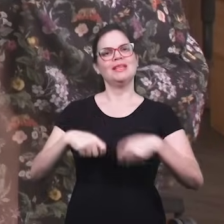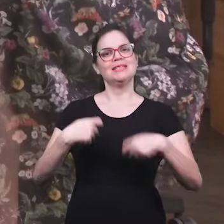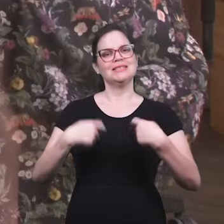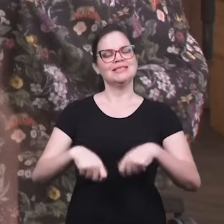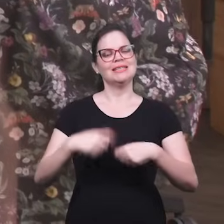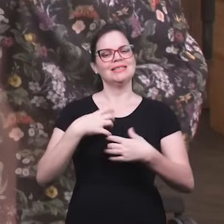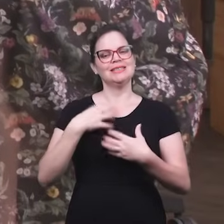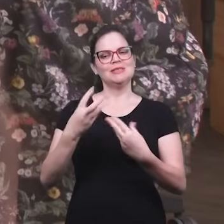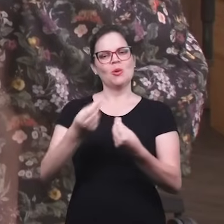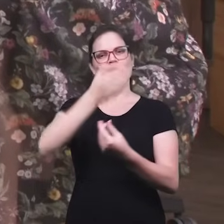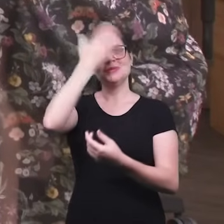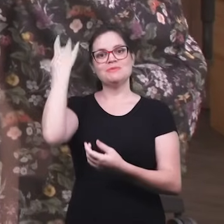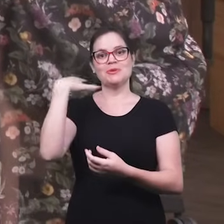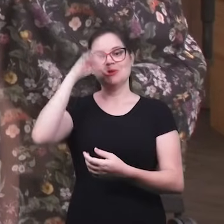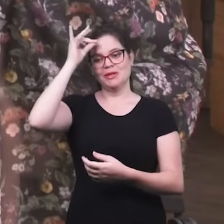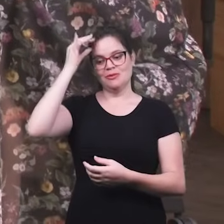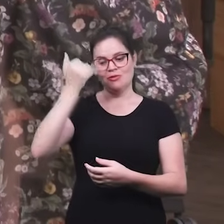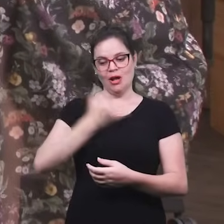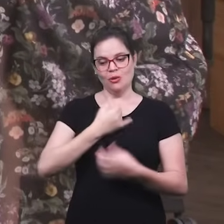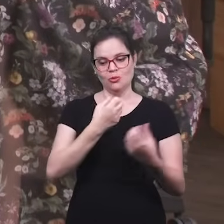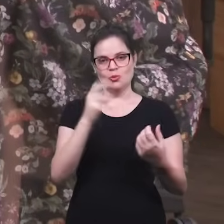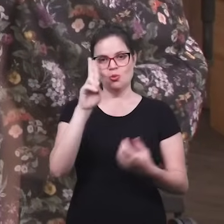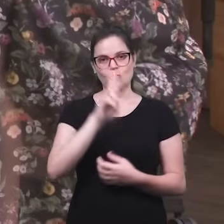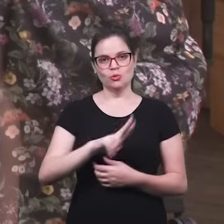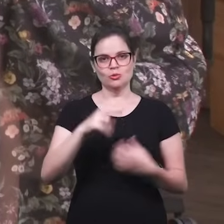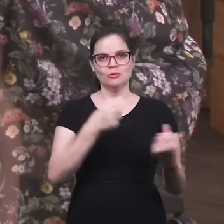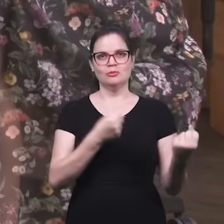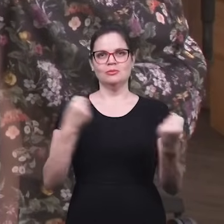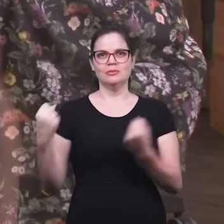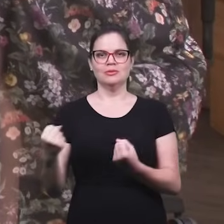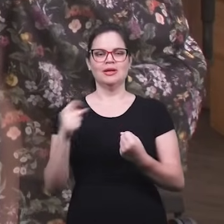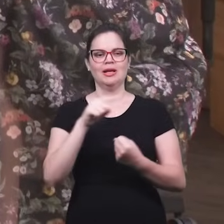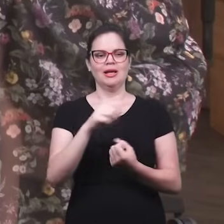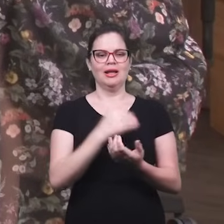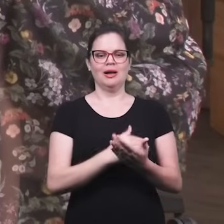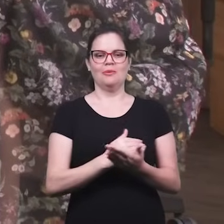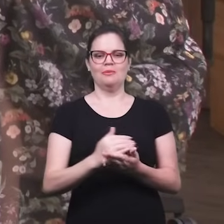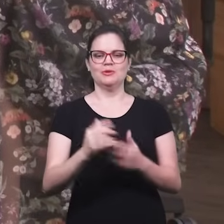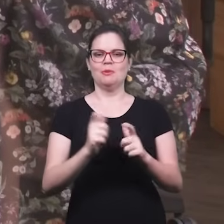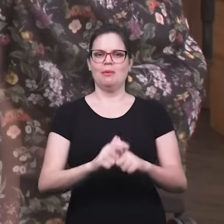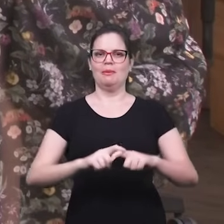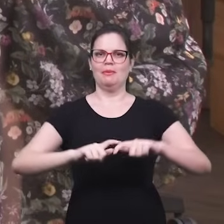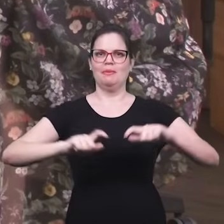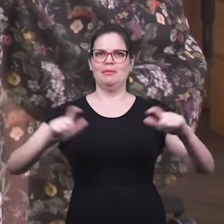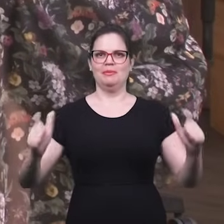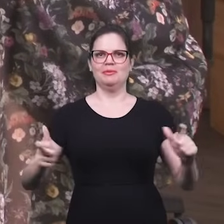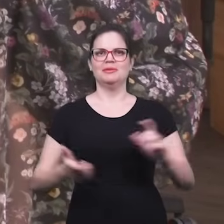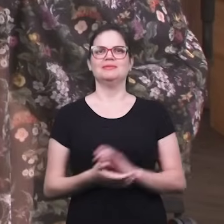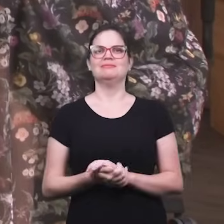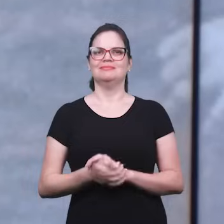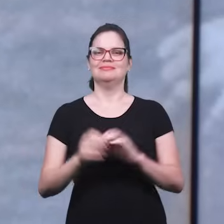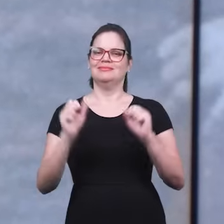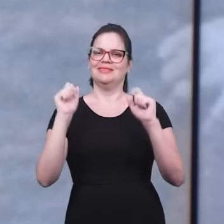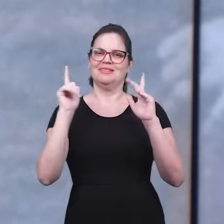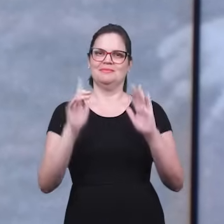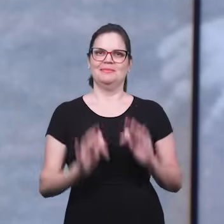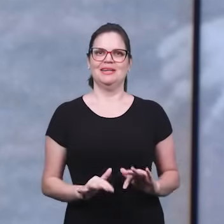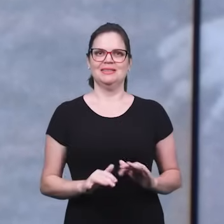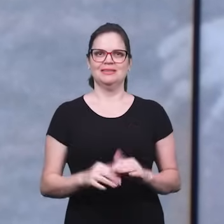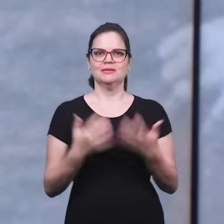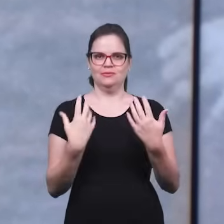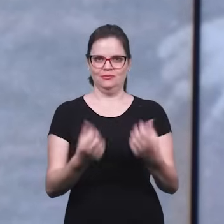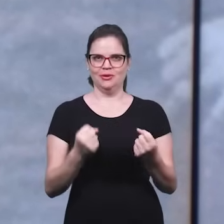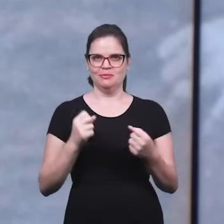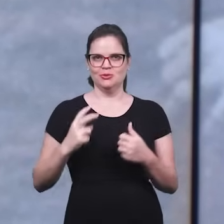Senhor a usou de forma poderosa, né? E cresceu ali demais a obra do Espírito. Que bênção. Bom,